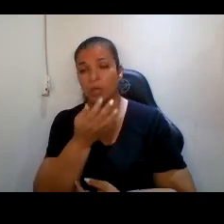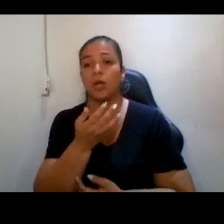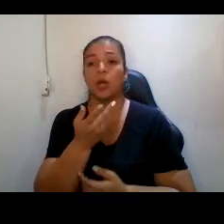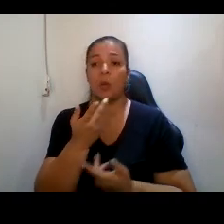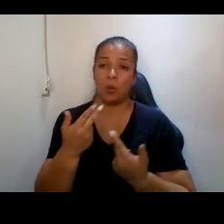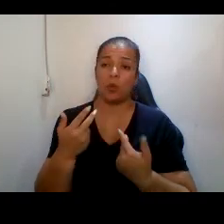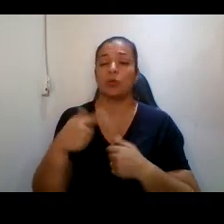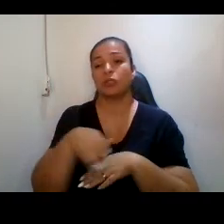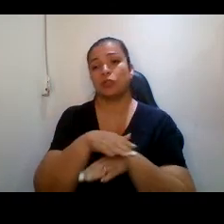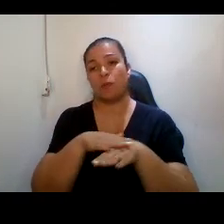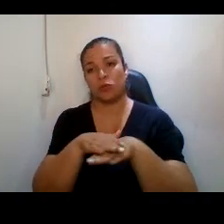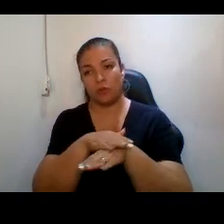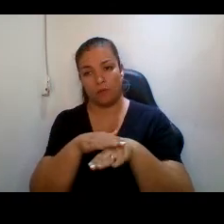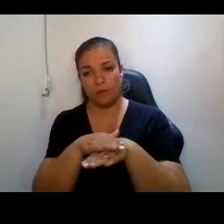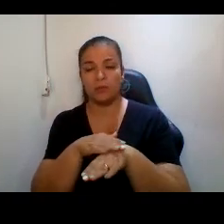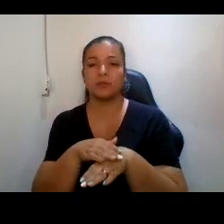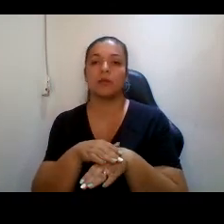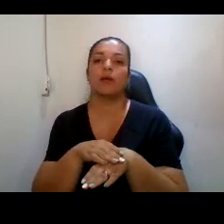conversar de forma